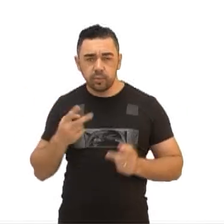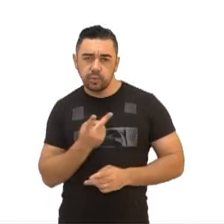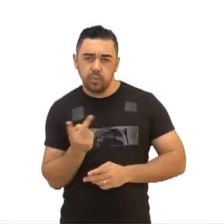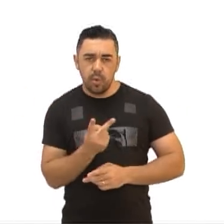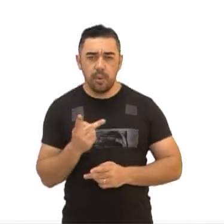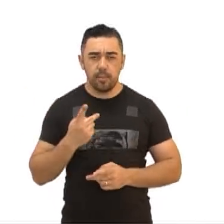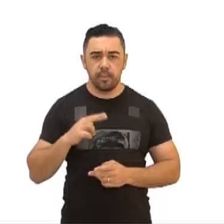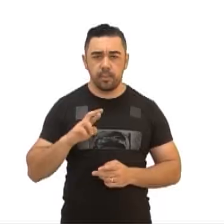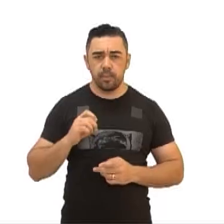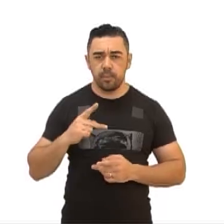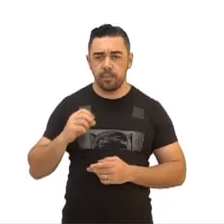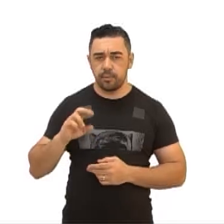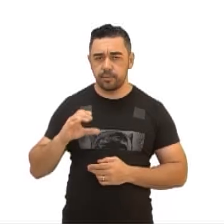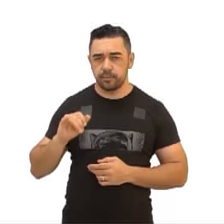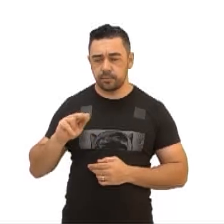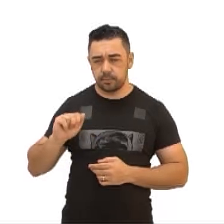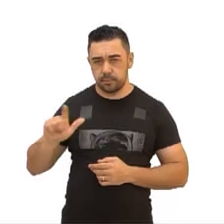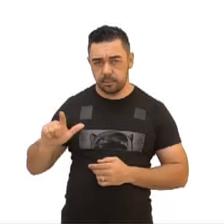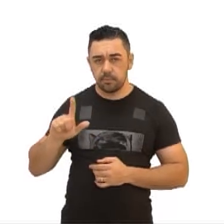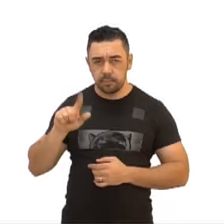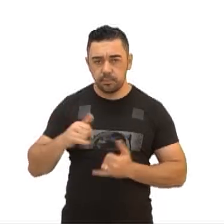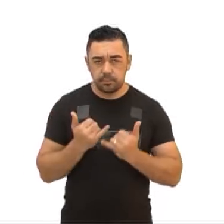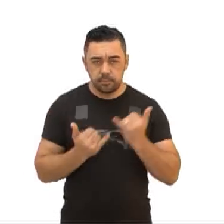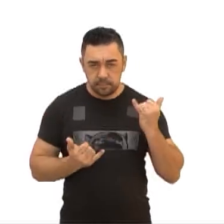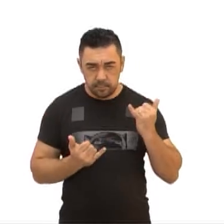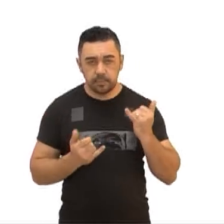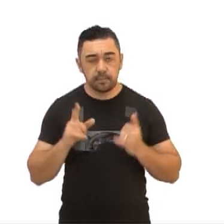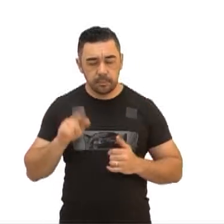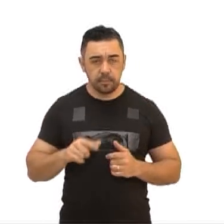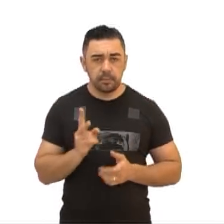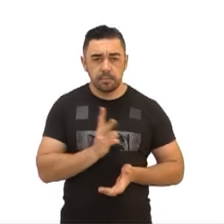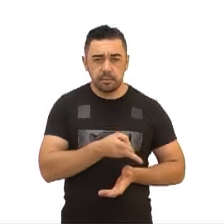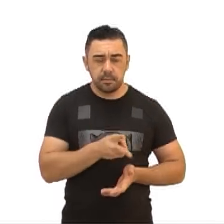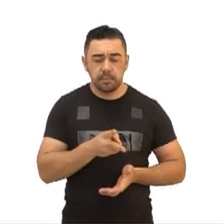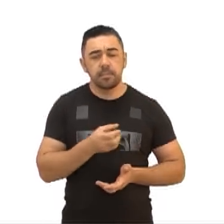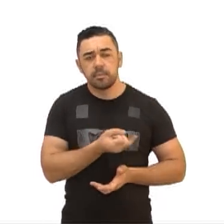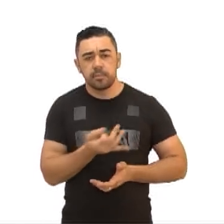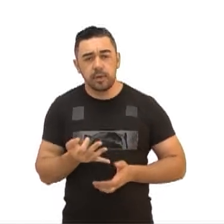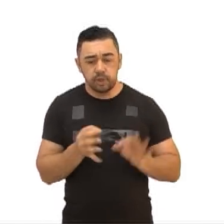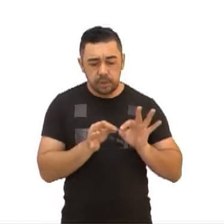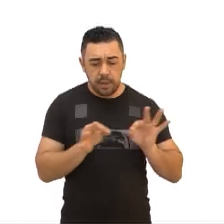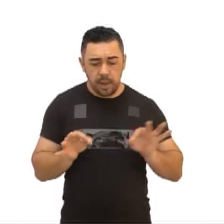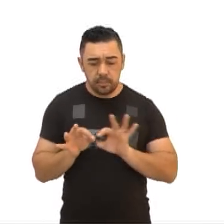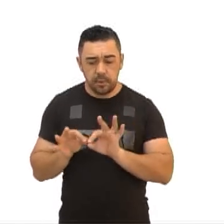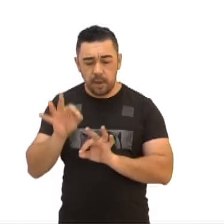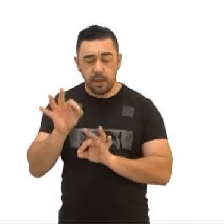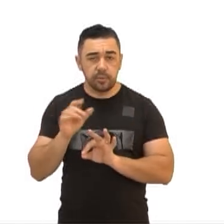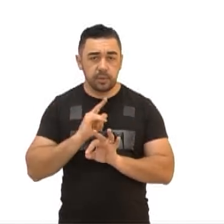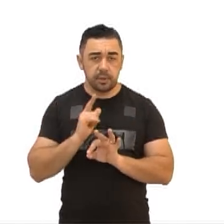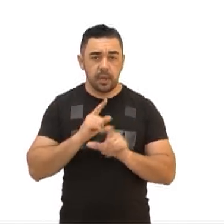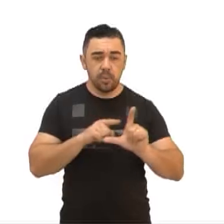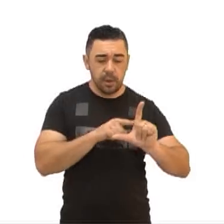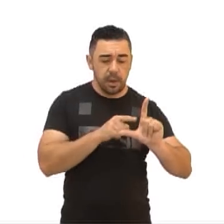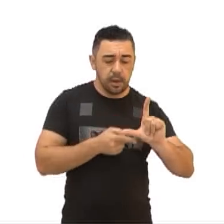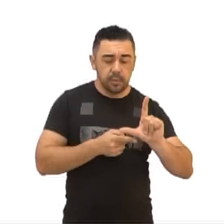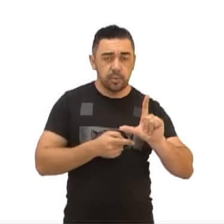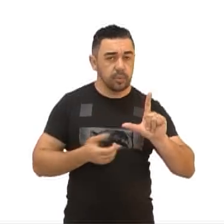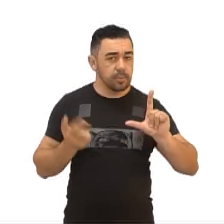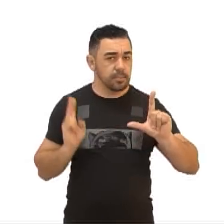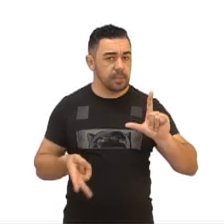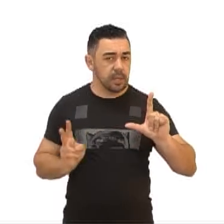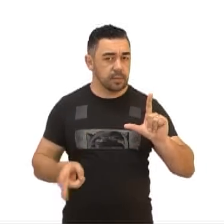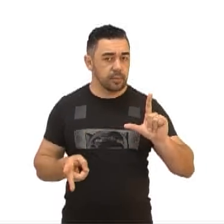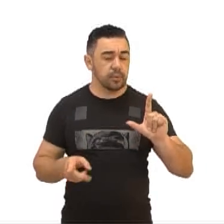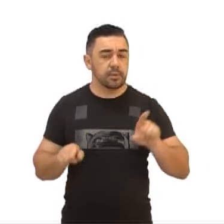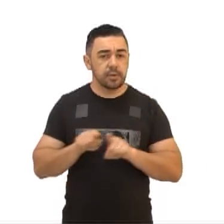então elas são semelhantes, beleza? Na mesma medida dos seus lados, ou seja, possuem os ângulos correspondentes semelhantes